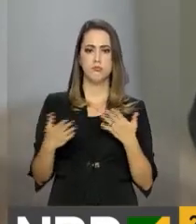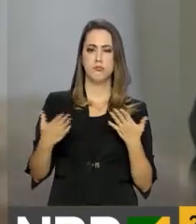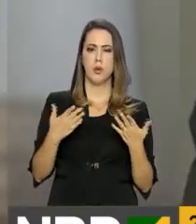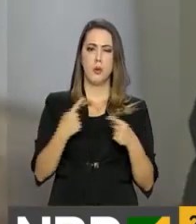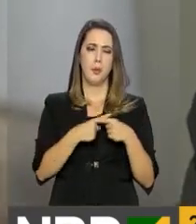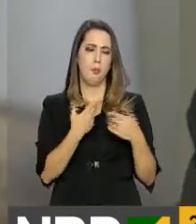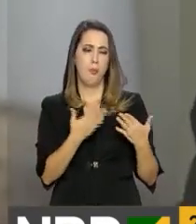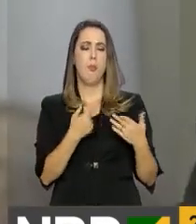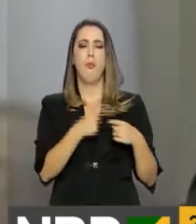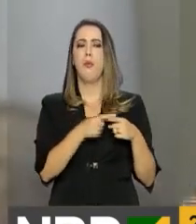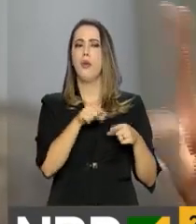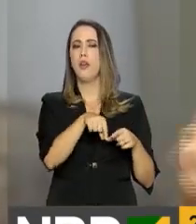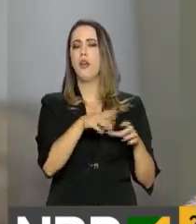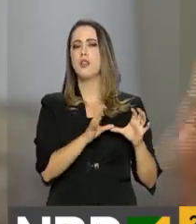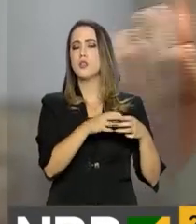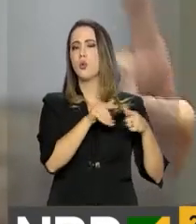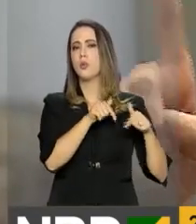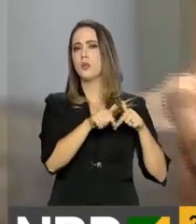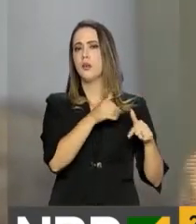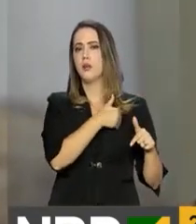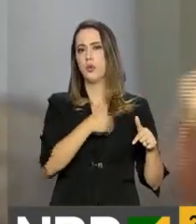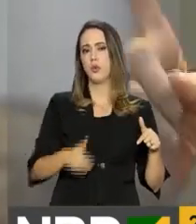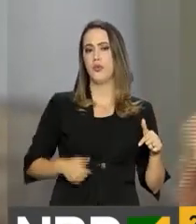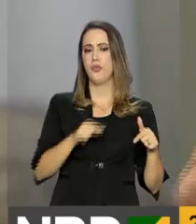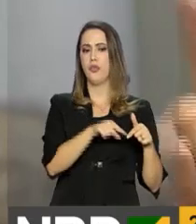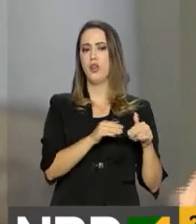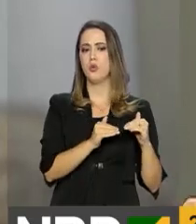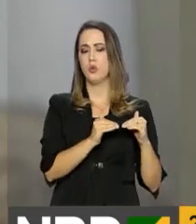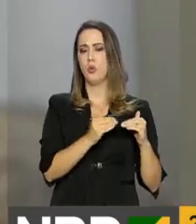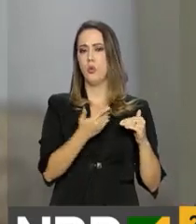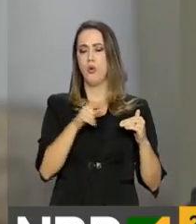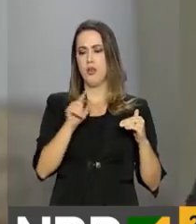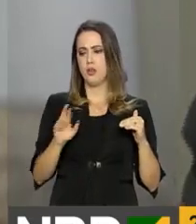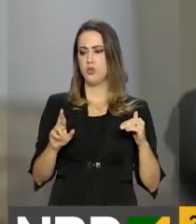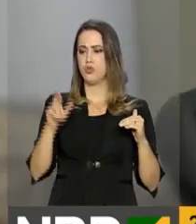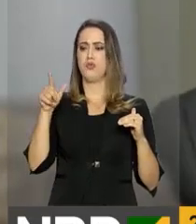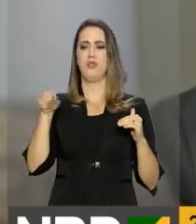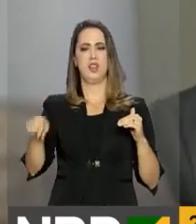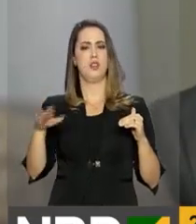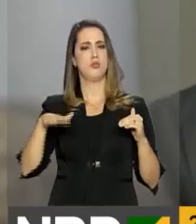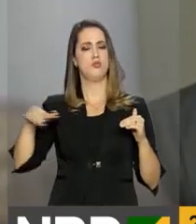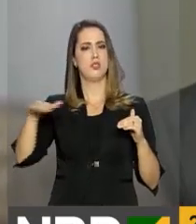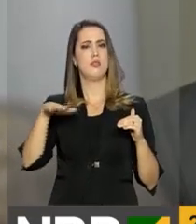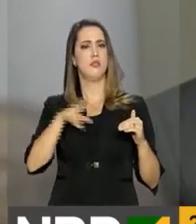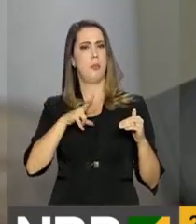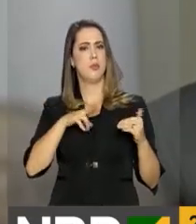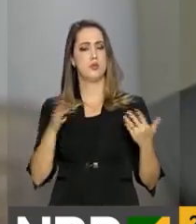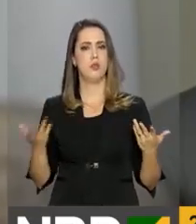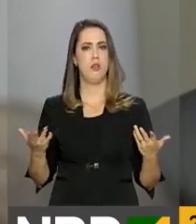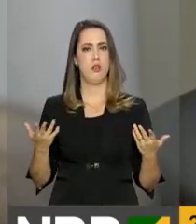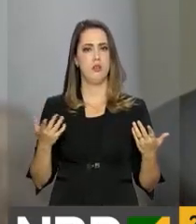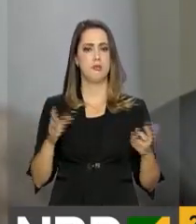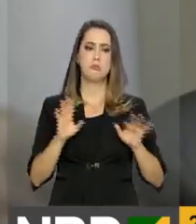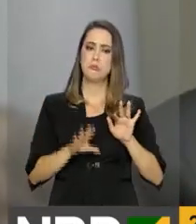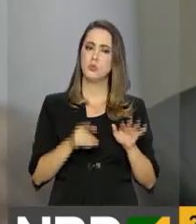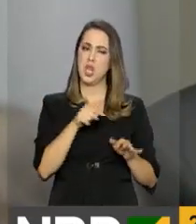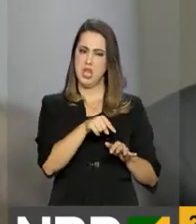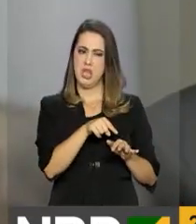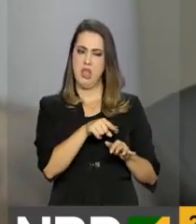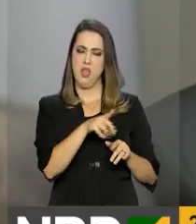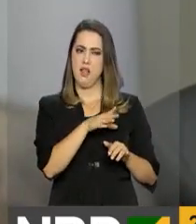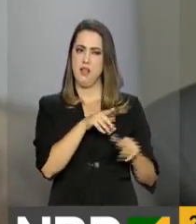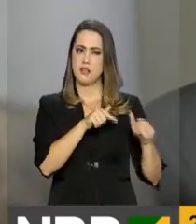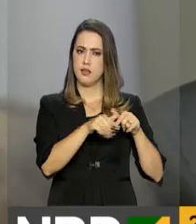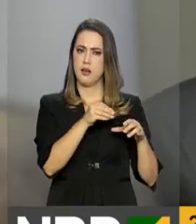correlação lógica para que haja uma distinção entre esses dois setores? Será, por exemplo, que o trabalhador do setor público